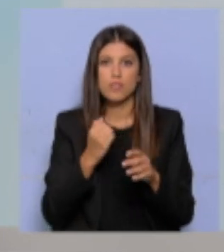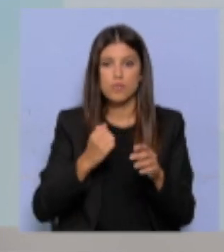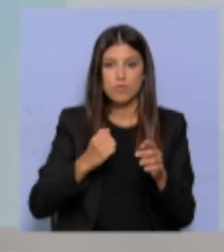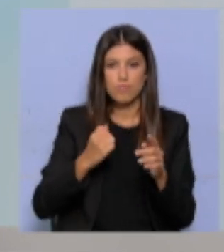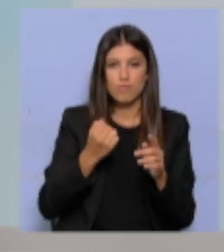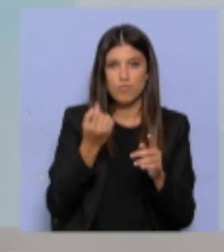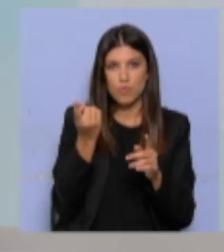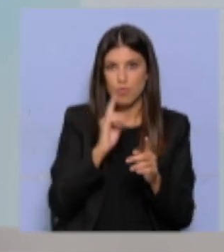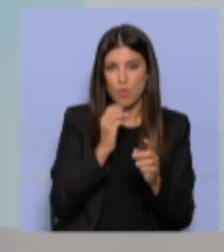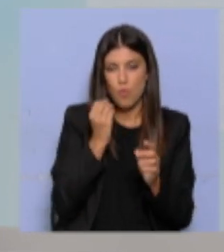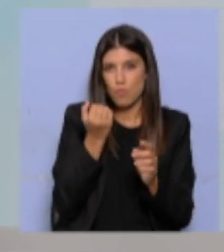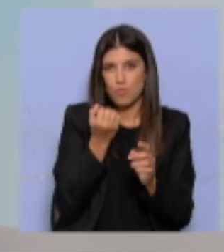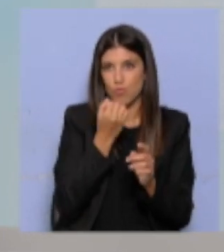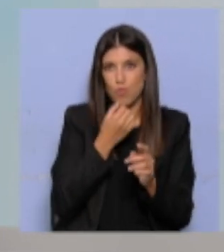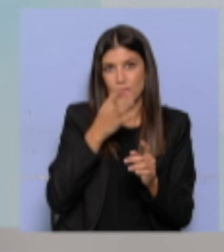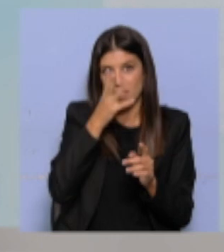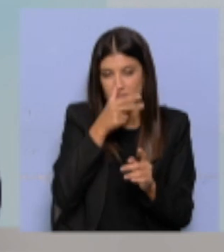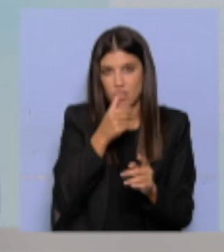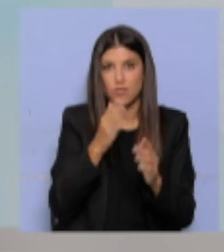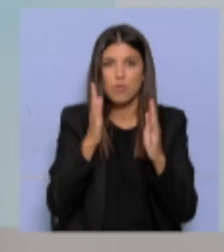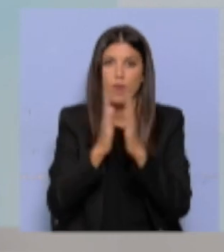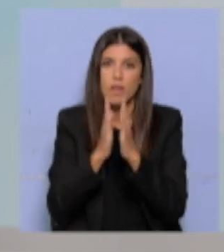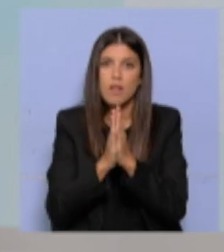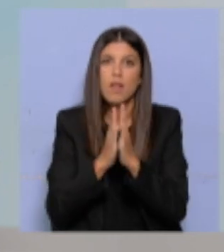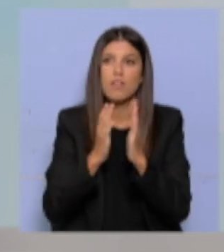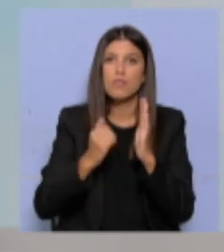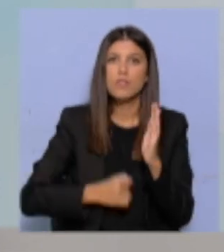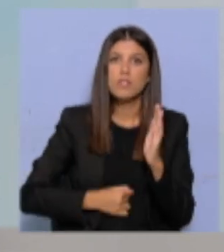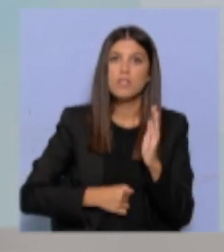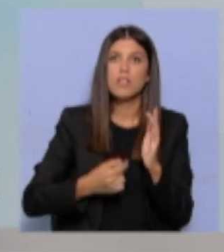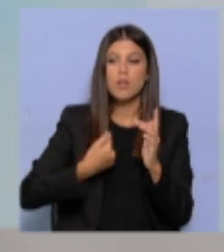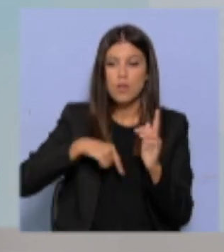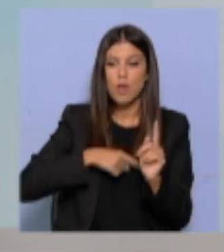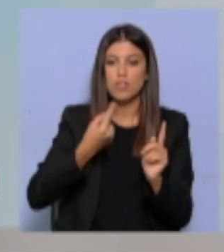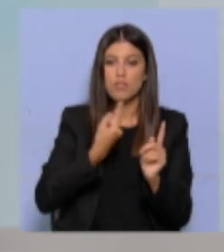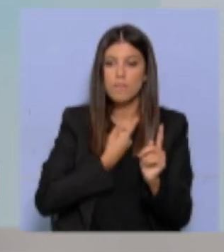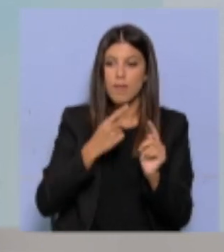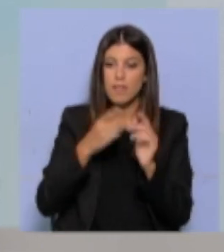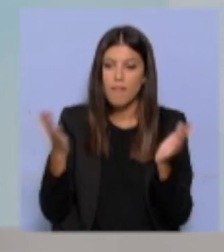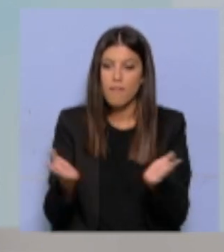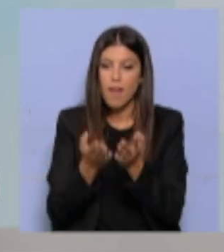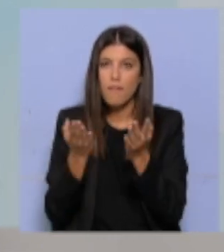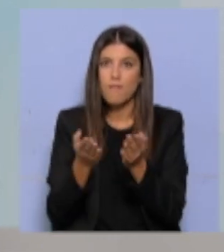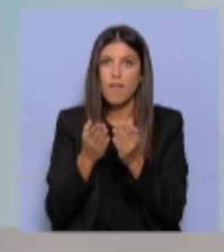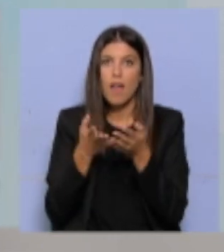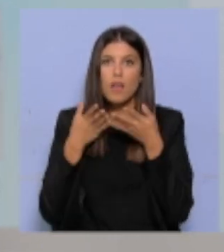razão, daqueles que estão desesperados, daqueles que estão em busca de